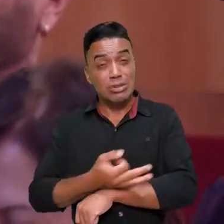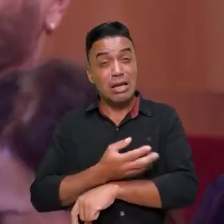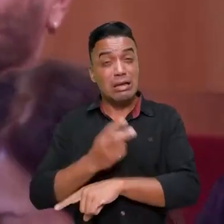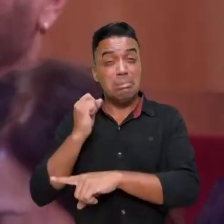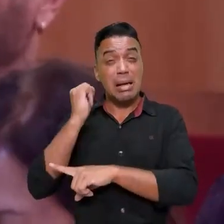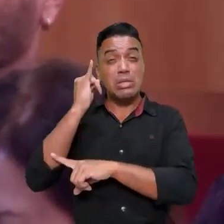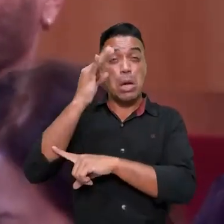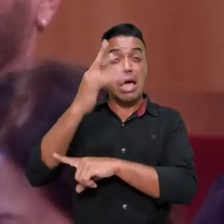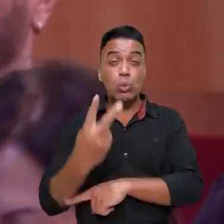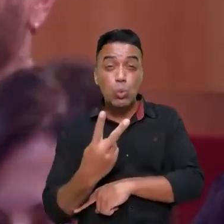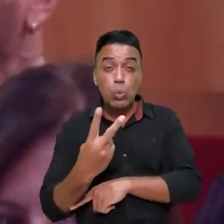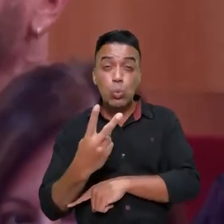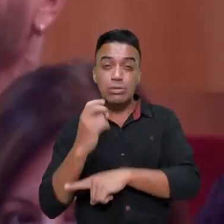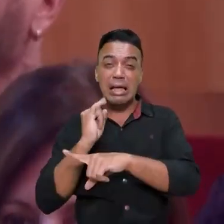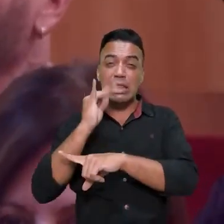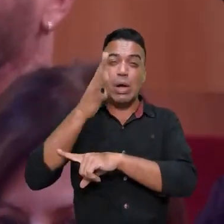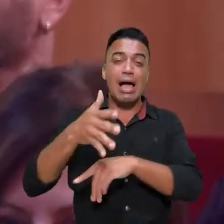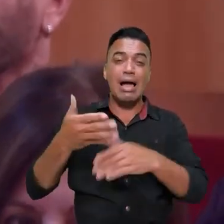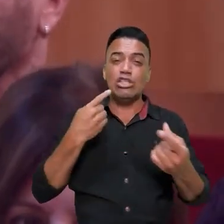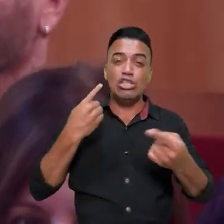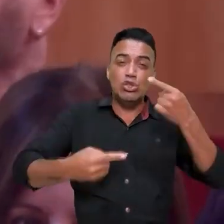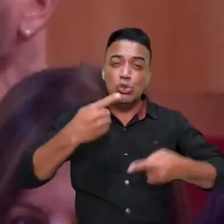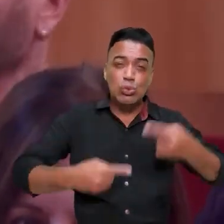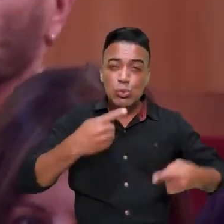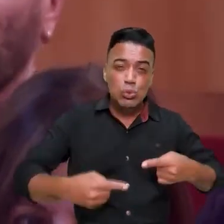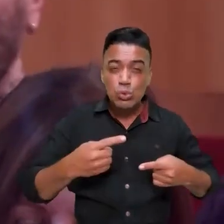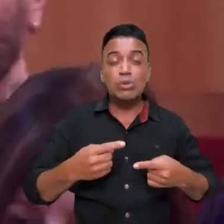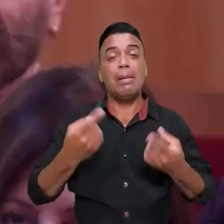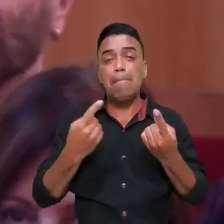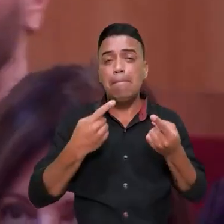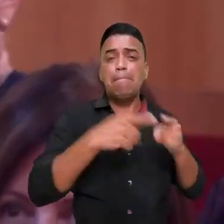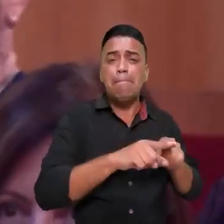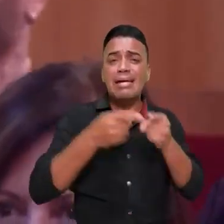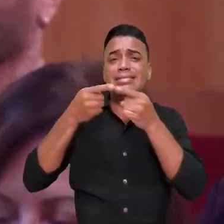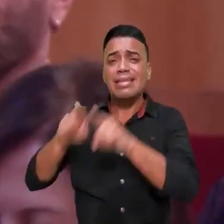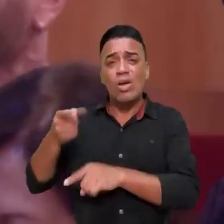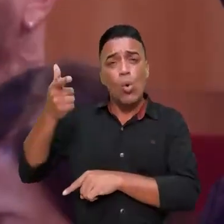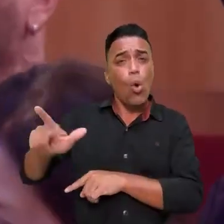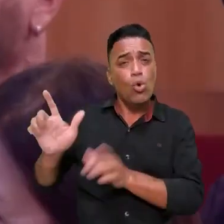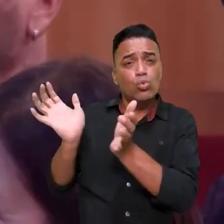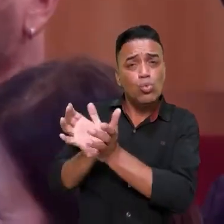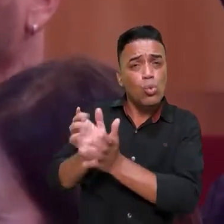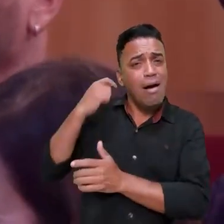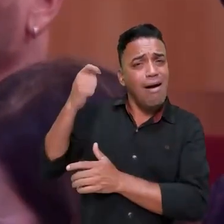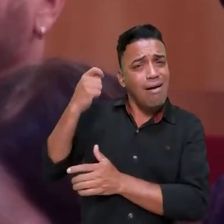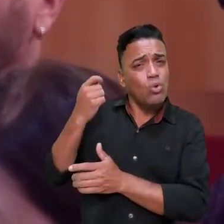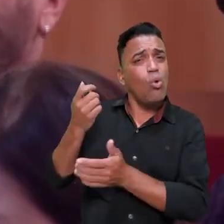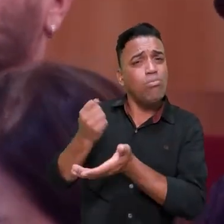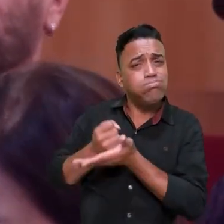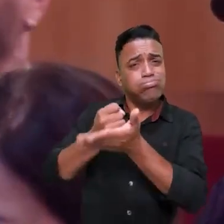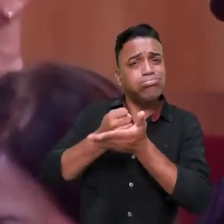manhã a gente ficava discutindo o personagem. É um parceiro dos outros colegas, dos outros atores, é um cara que